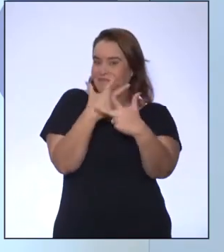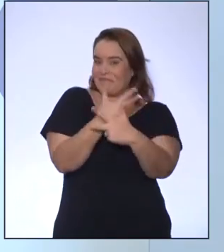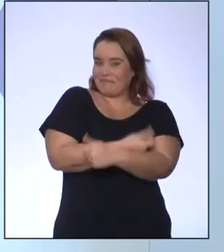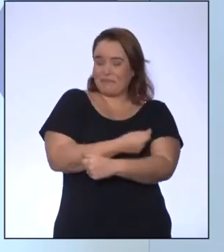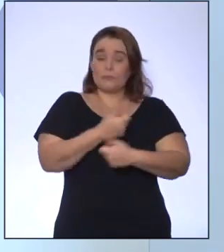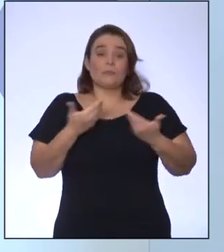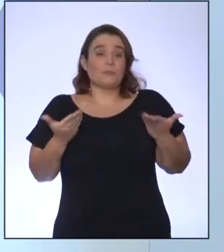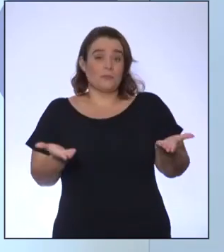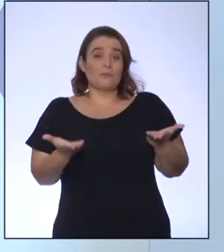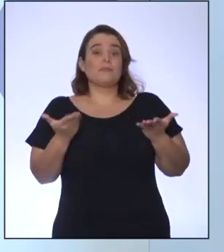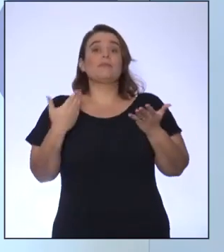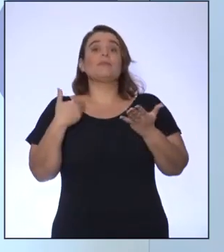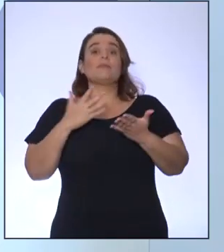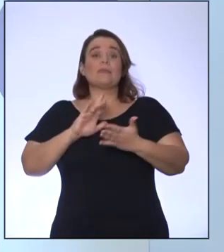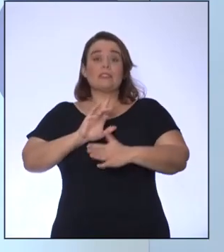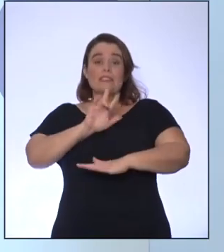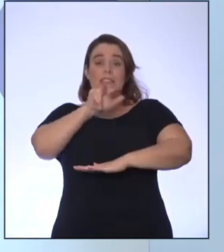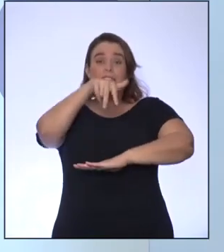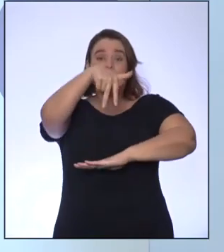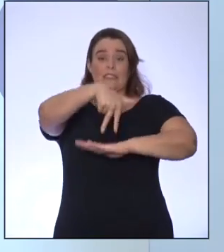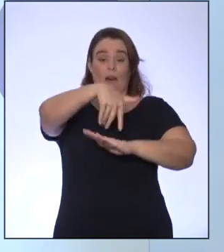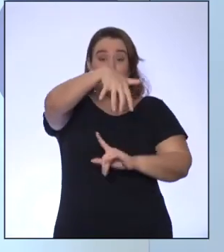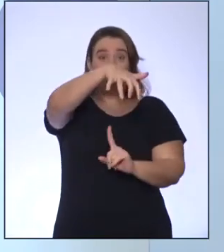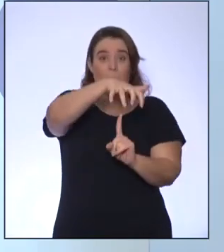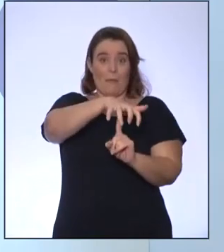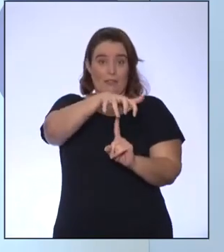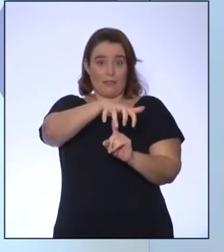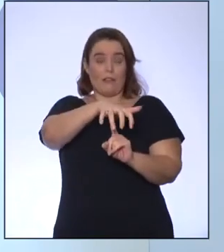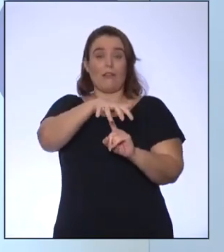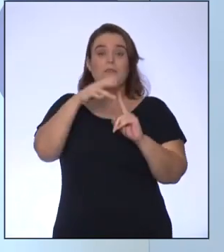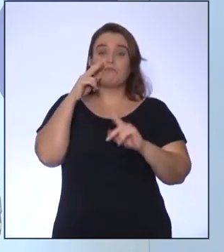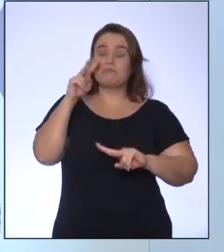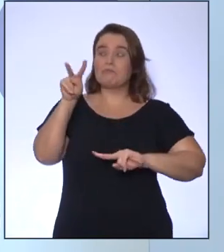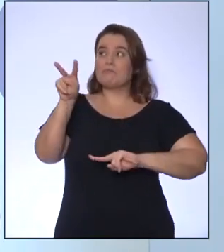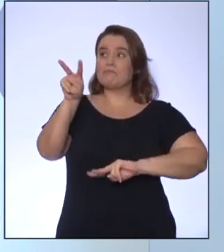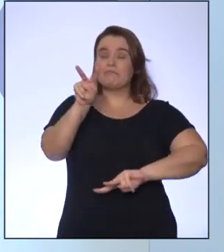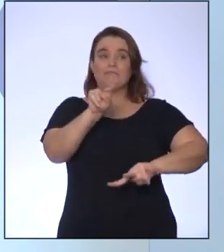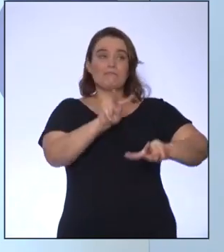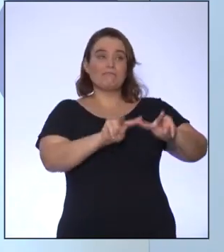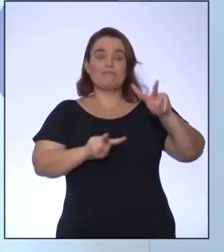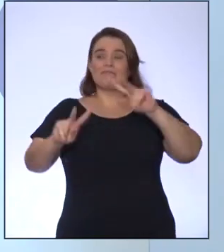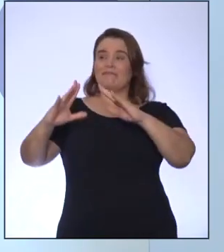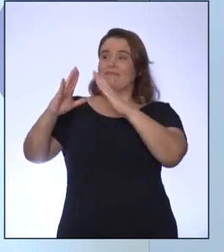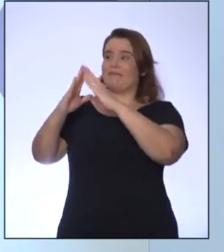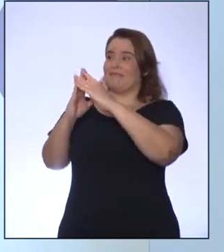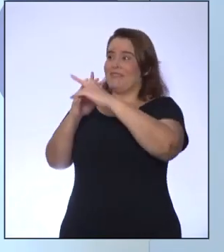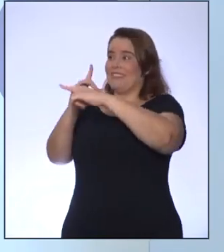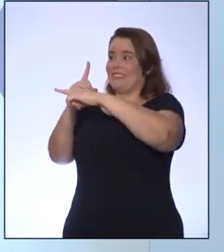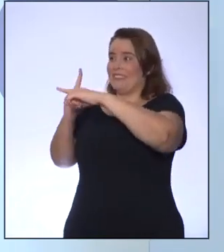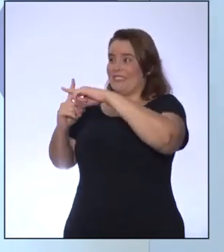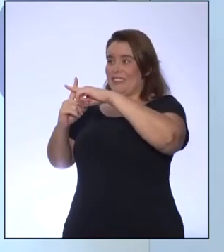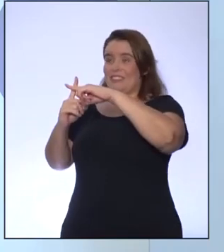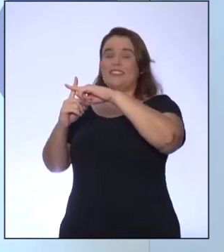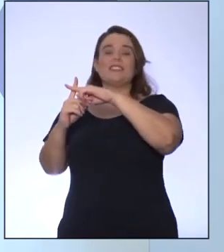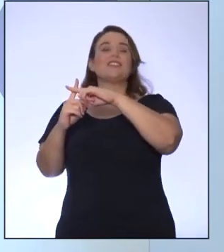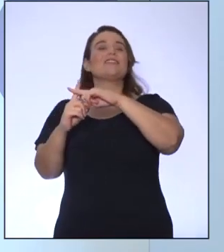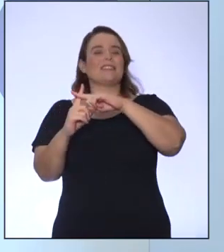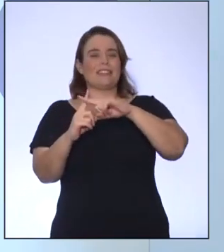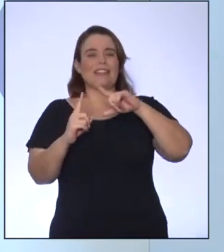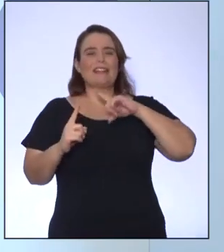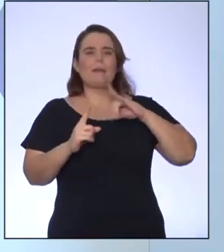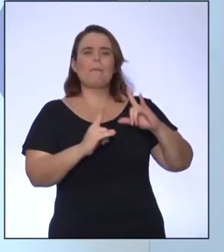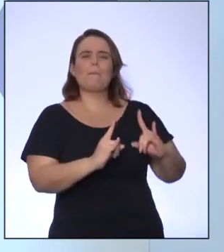que, quando você chega na praça, ao centro, você consegue observar a igreja, você consegue observar aqueles